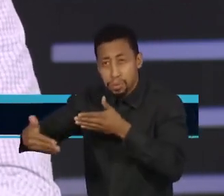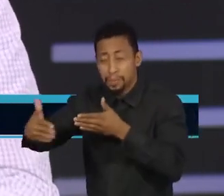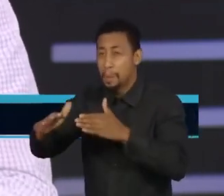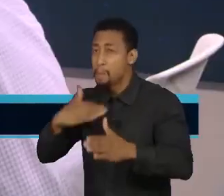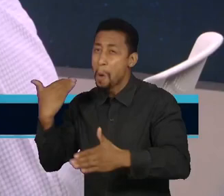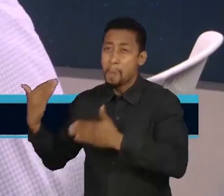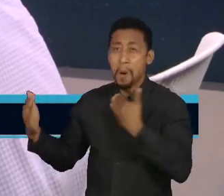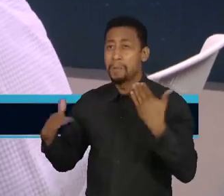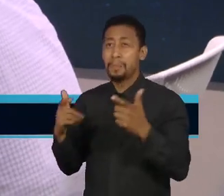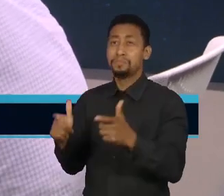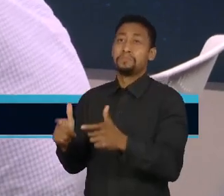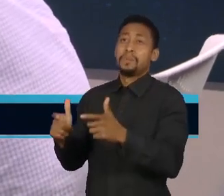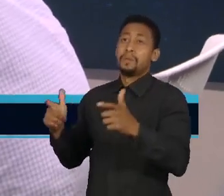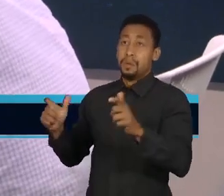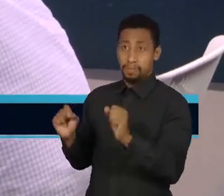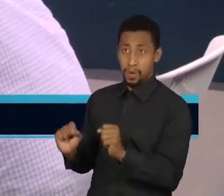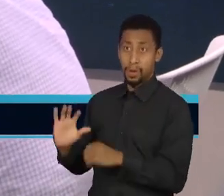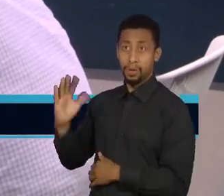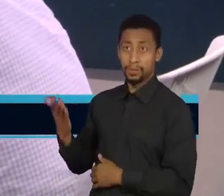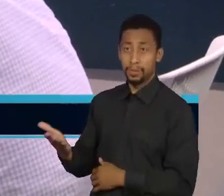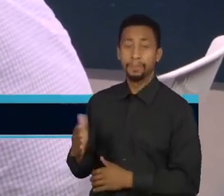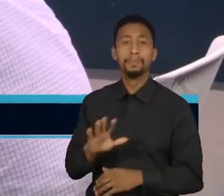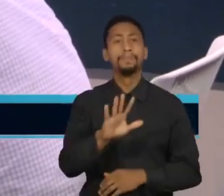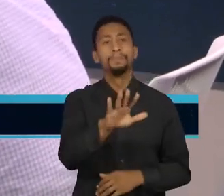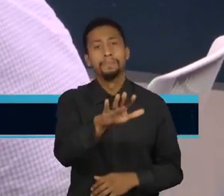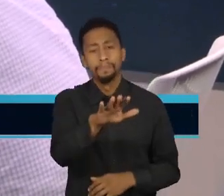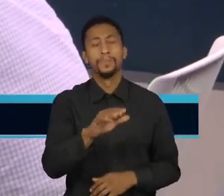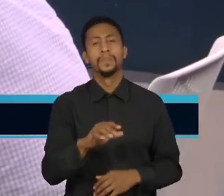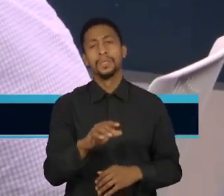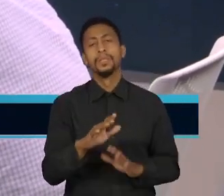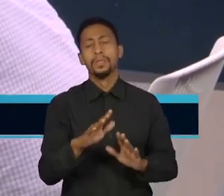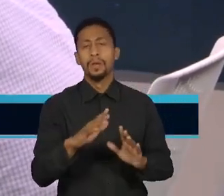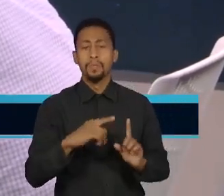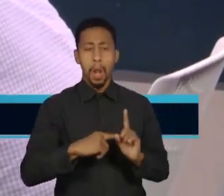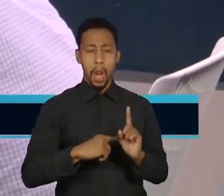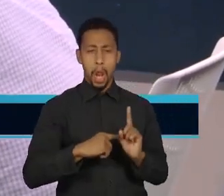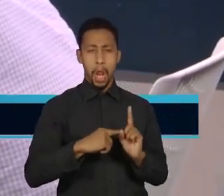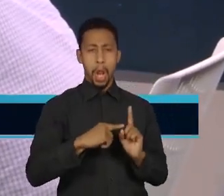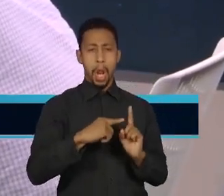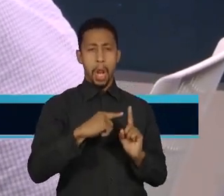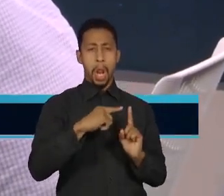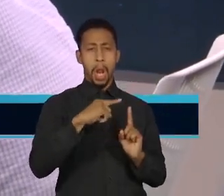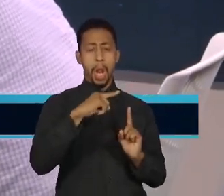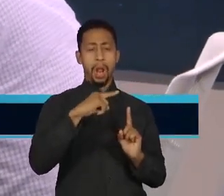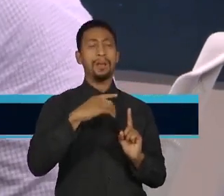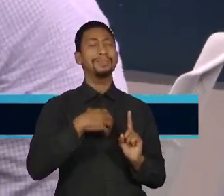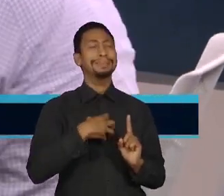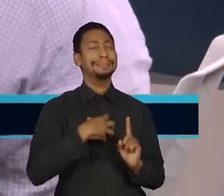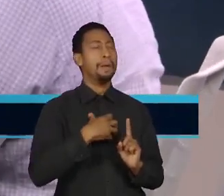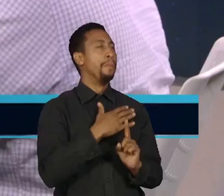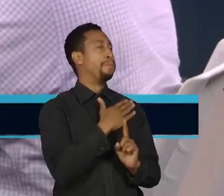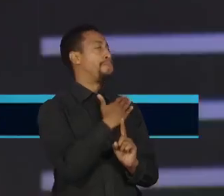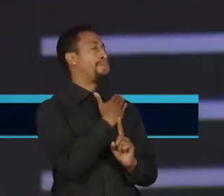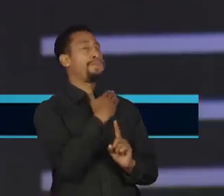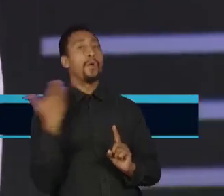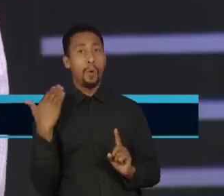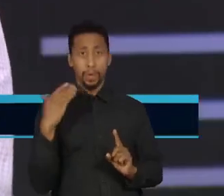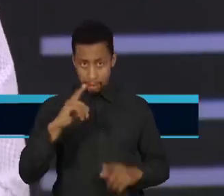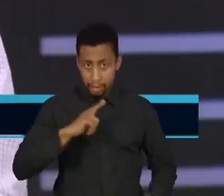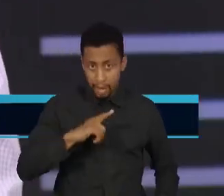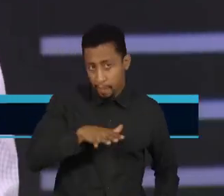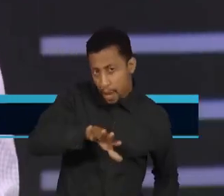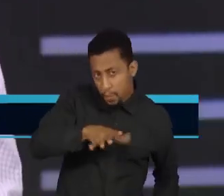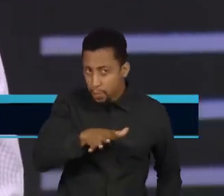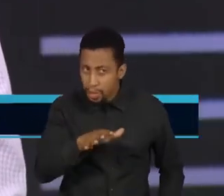E, doutor Arnaldo, a partir de qual temperatura nós podemos morrer de calor? Existe uma média? Sim, quer dizer, veja, então tudo